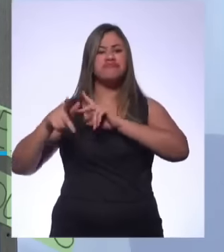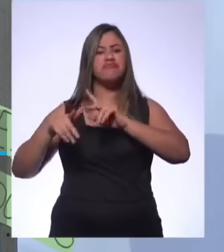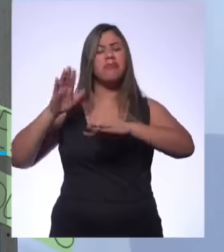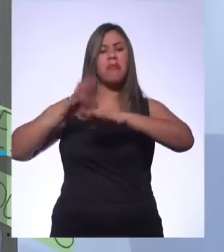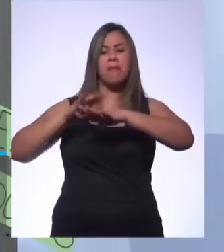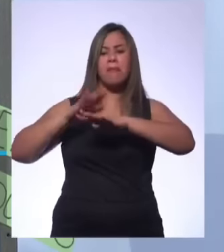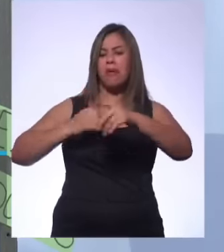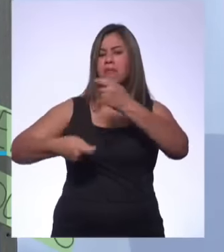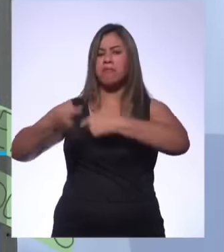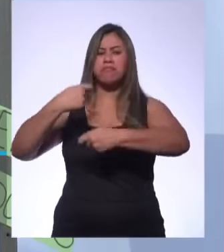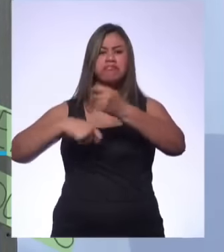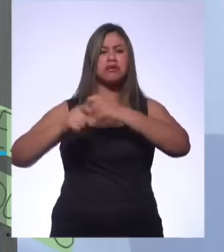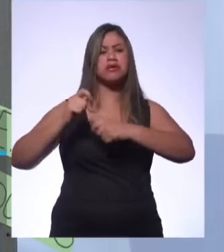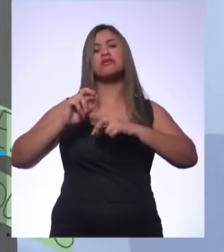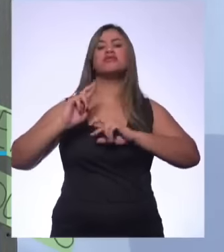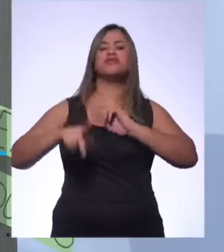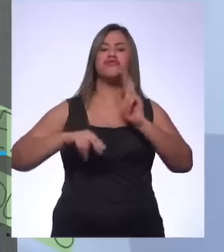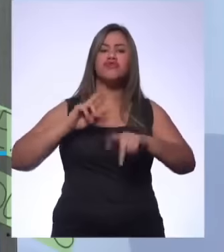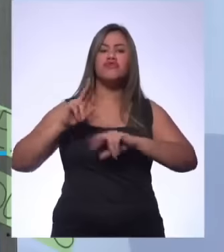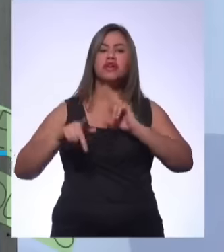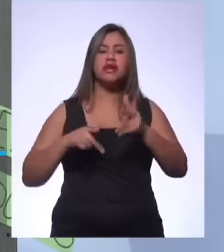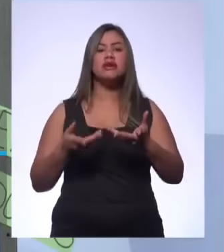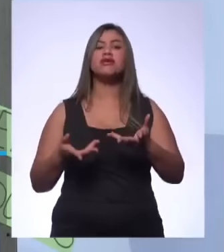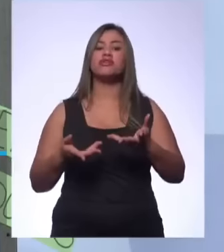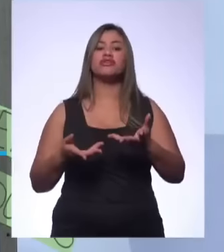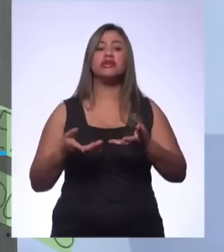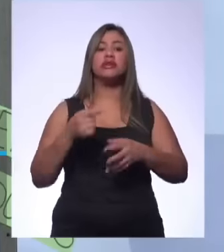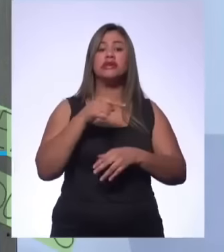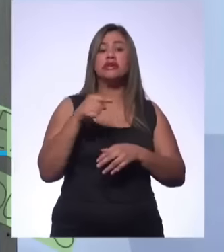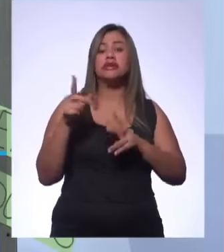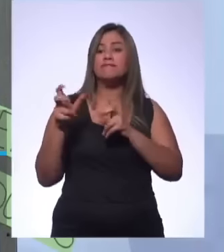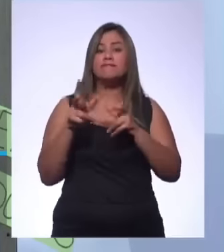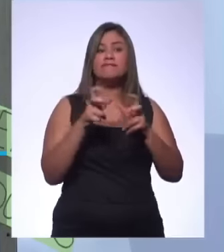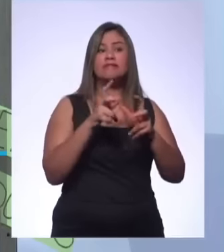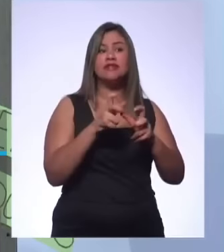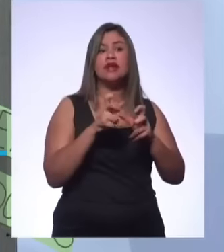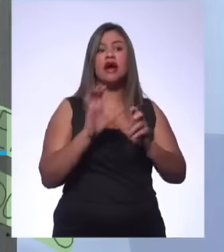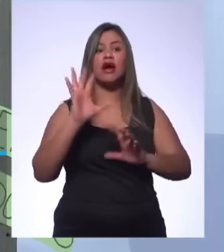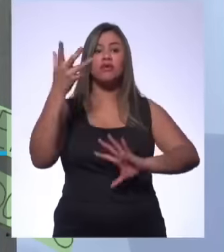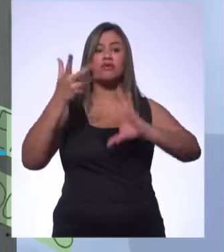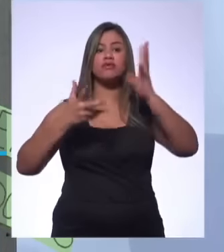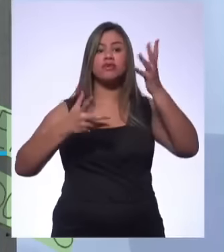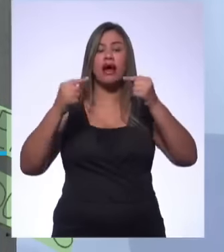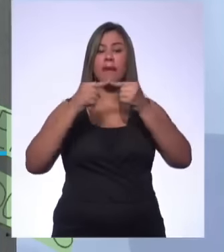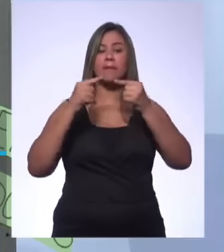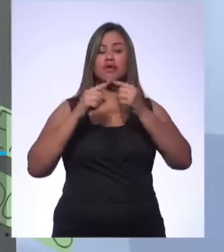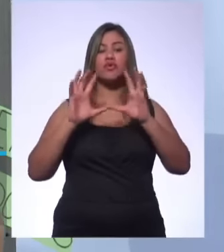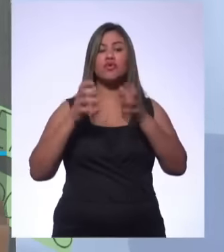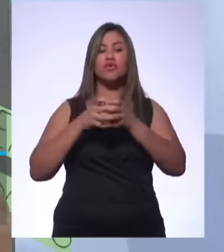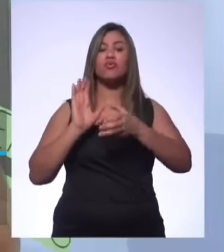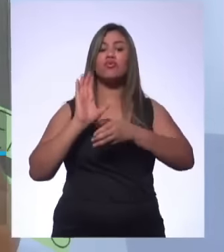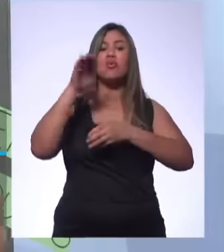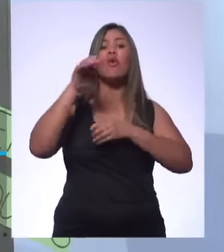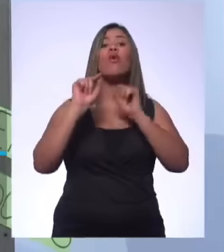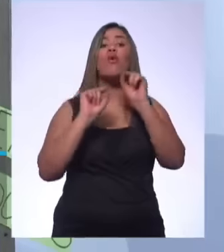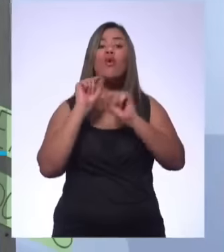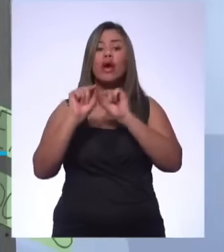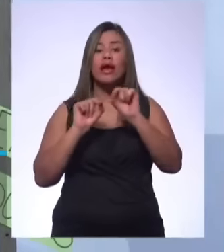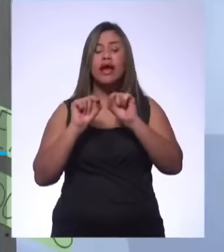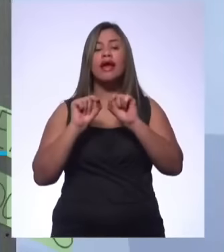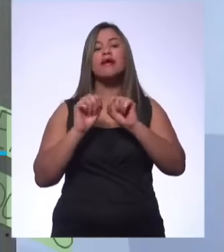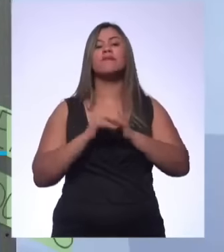ali o império de uma forma diferente. O que aconteceu aqui com a banda ocidental do Império Romano?